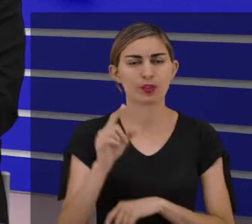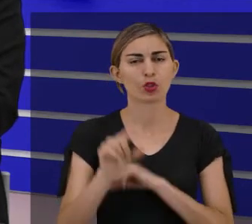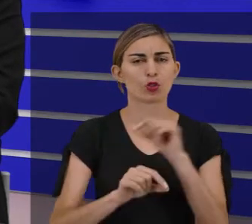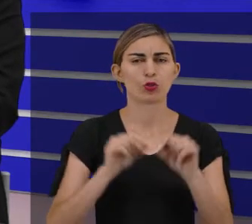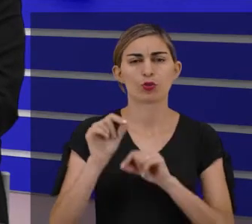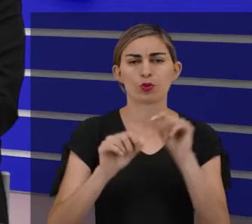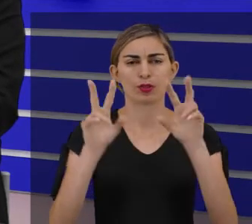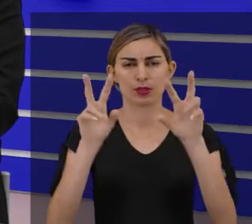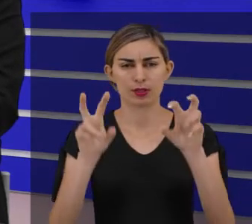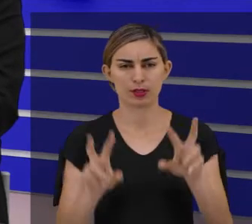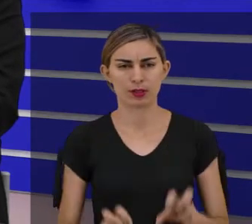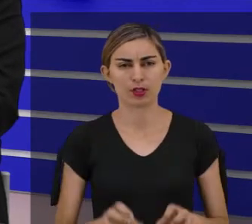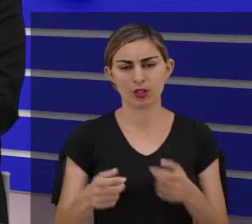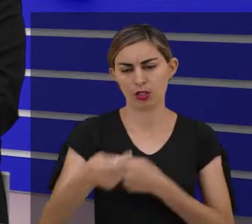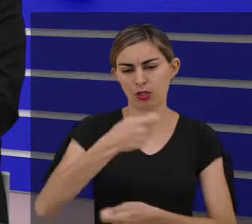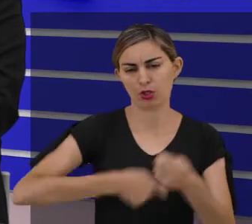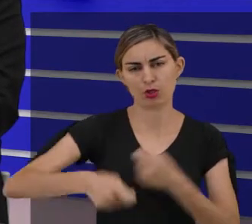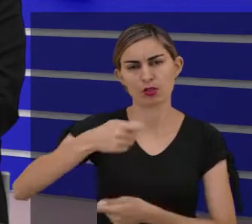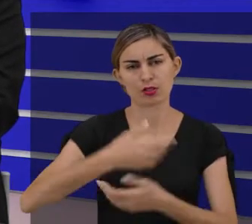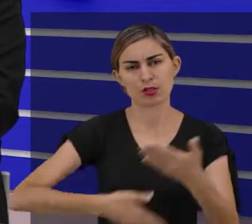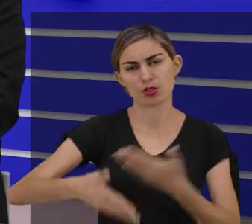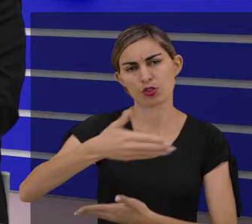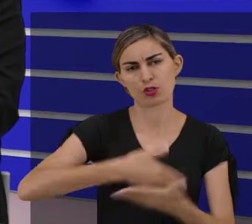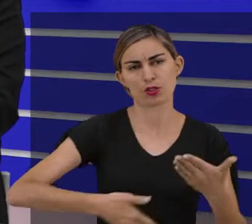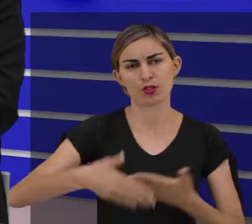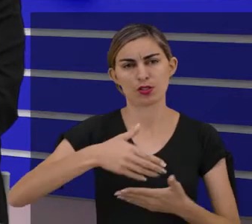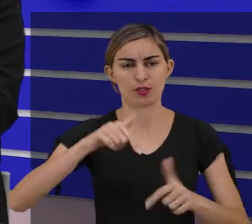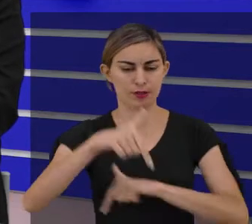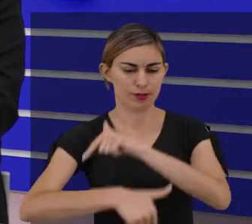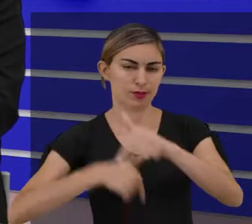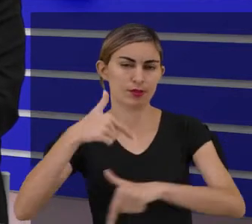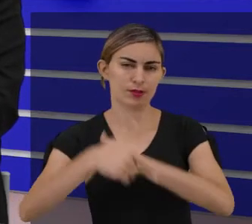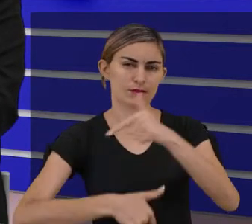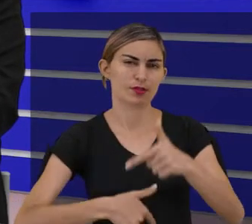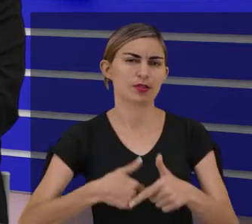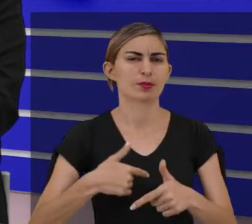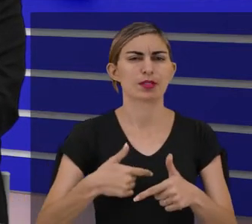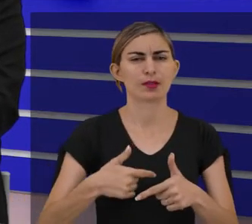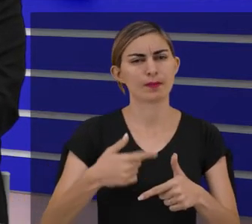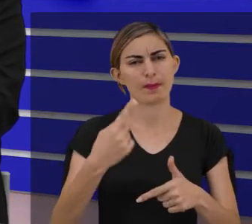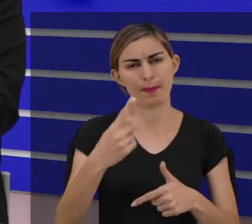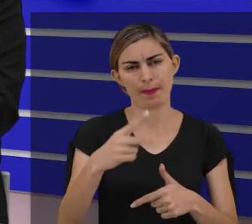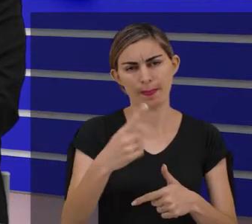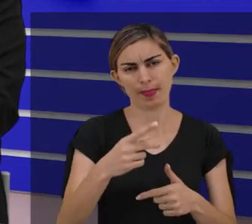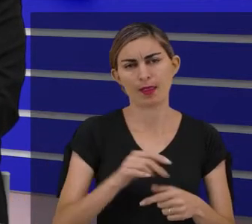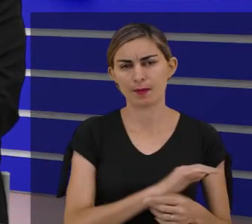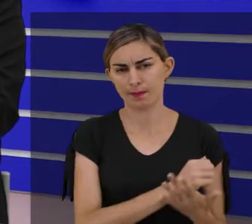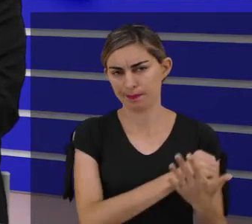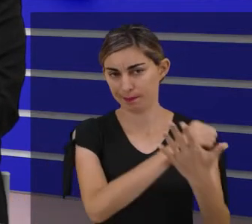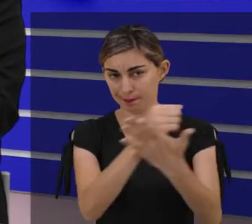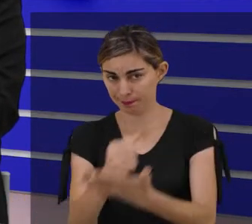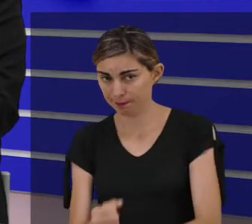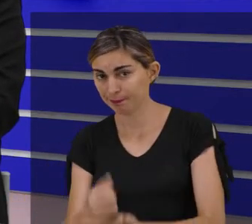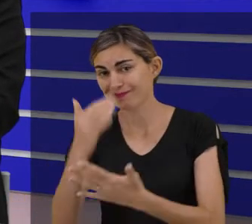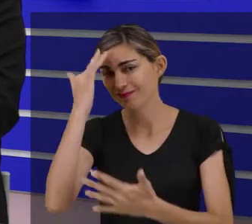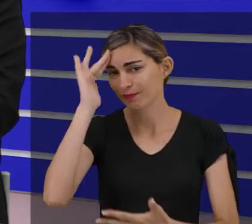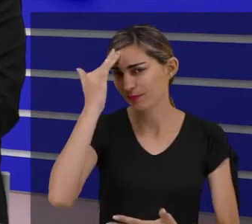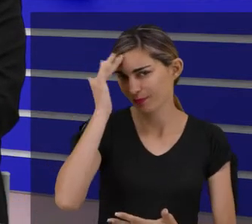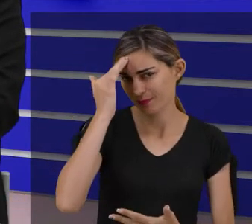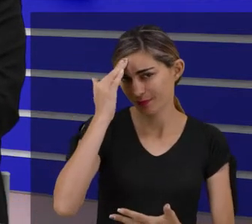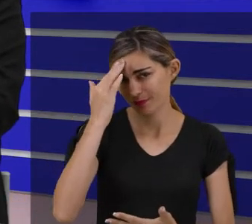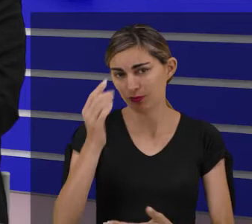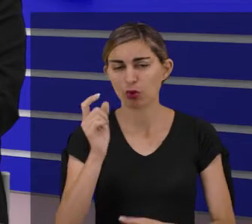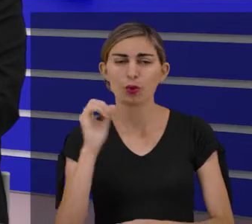é sobre negociação nas relações trabalhistas. Para nos auxiliar na